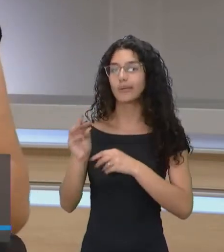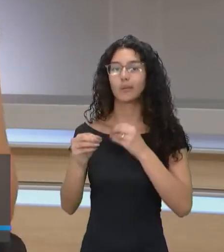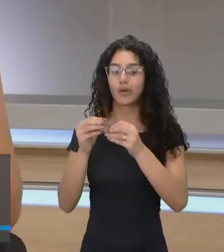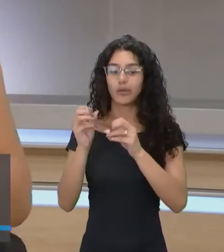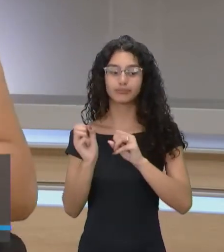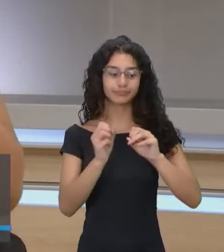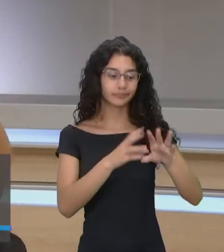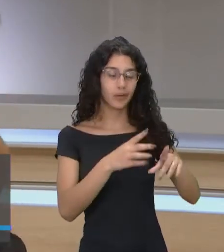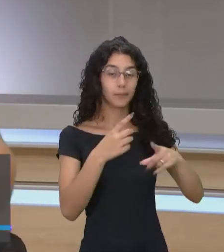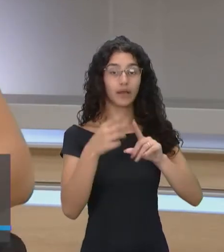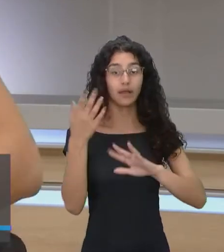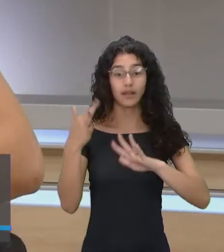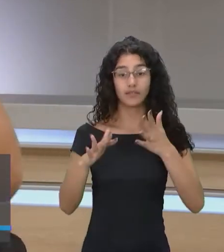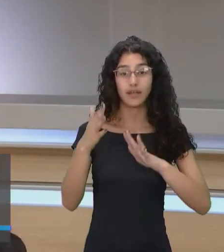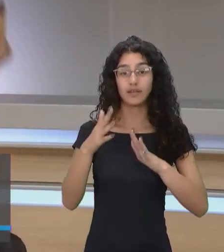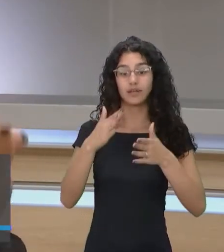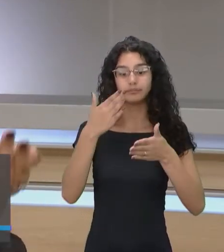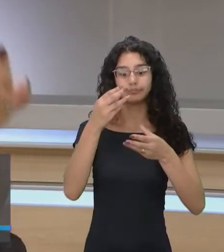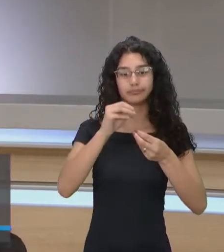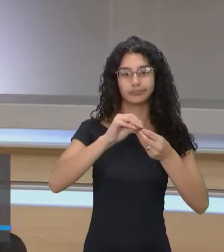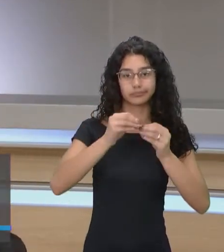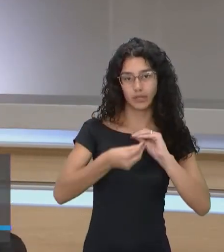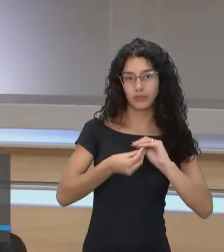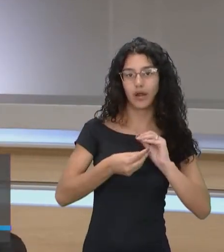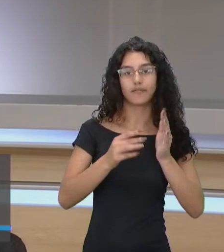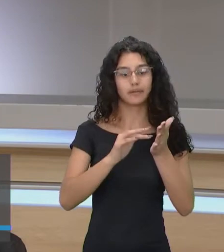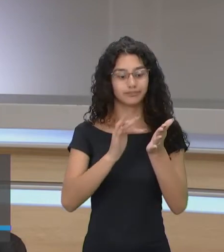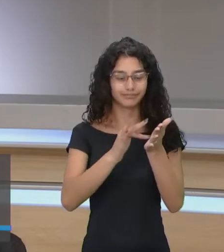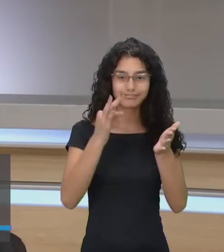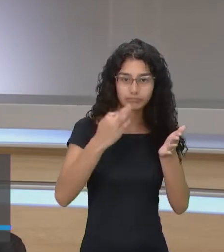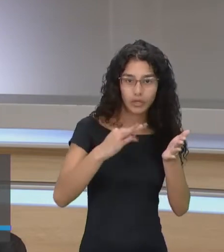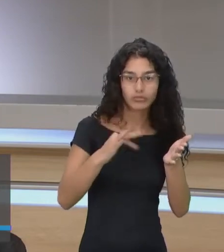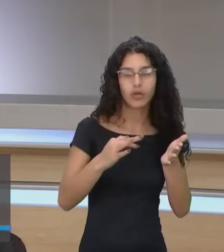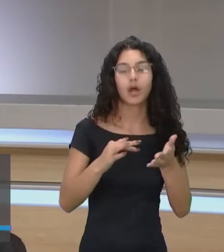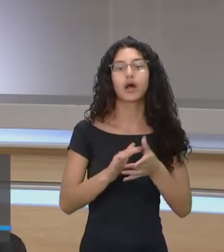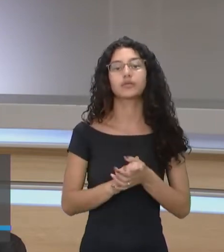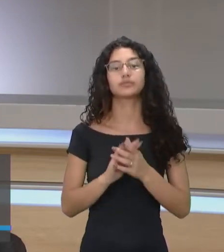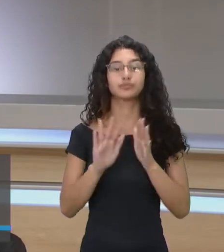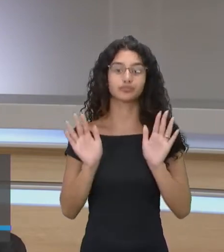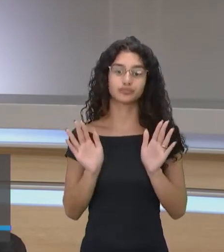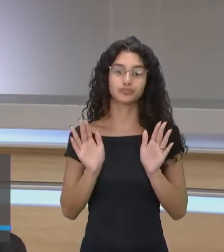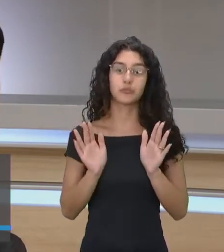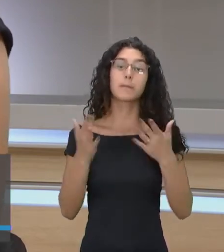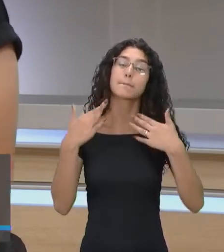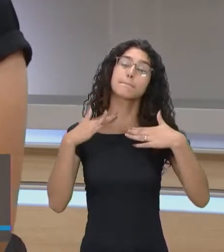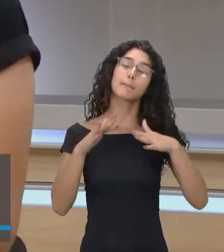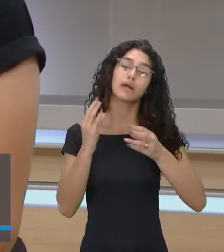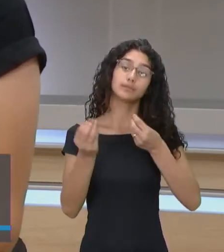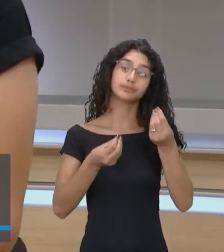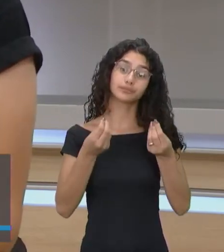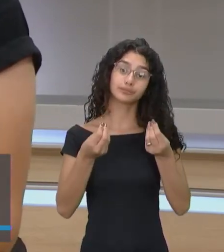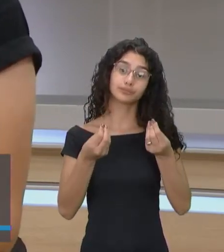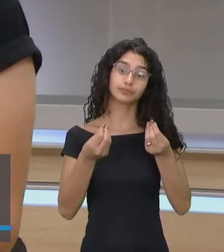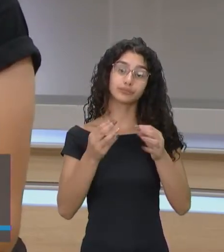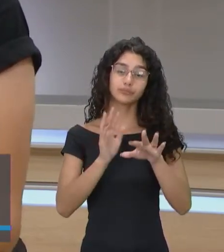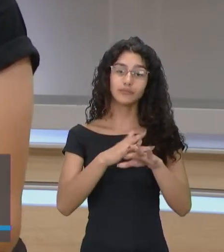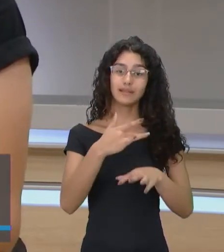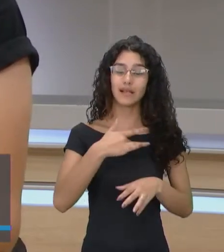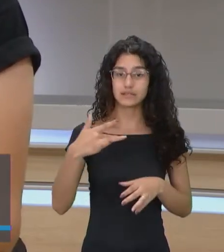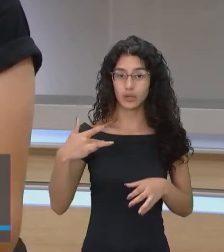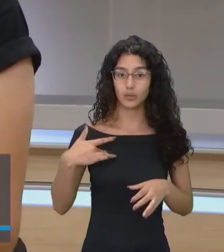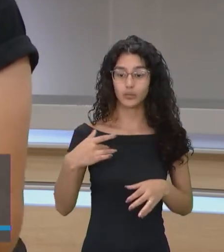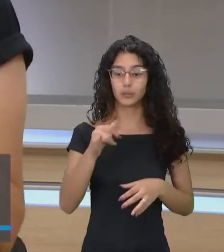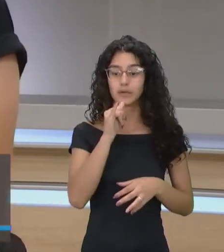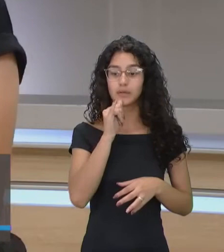lá, porque às vezes esse vidro vai quebrar, ele vai machucar a pessoa que está coletando lixo, enfim, caos. Mas quando a gente está falando da saúde, por